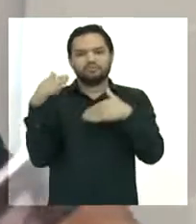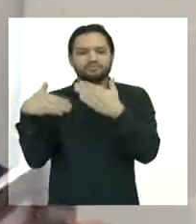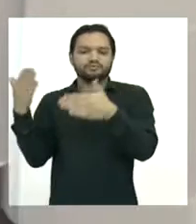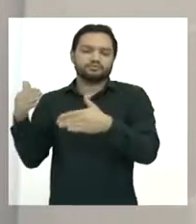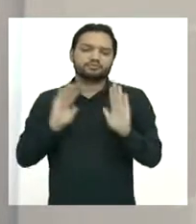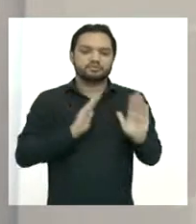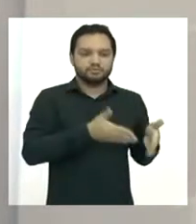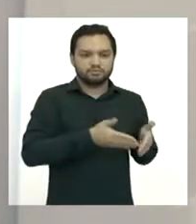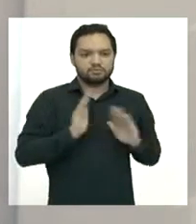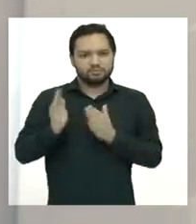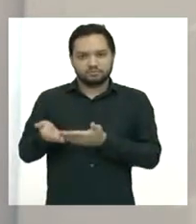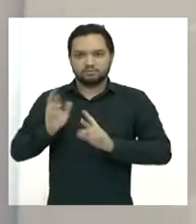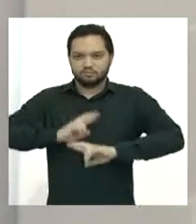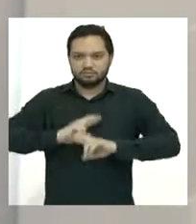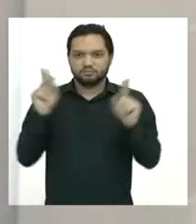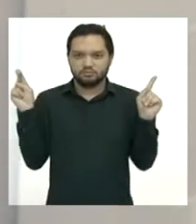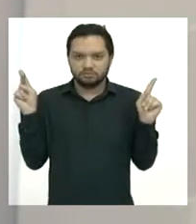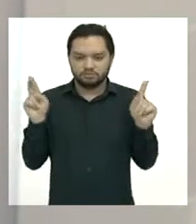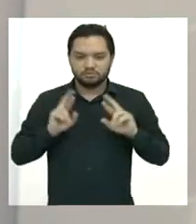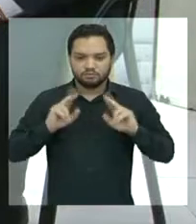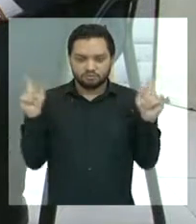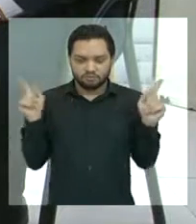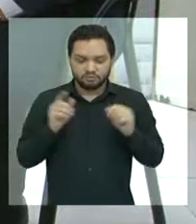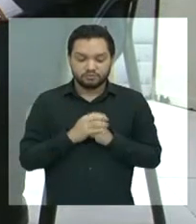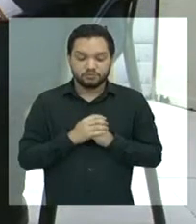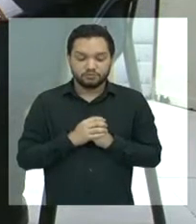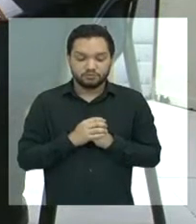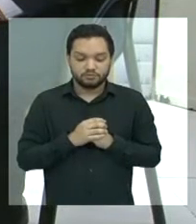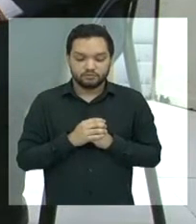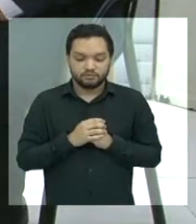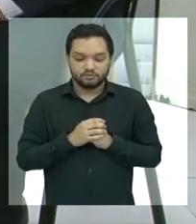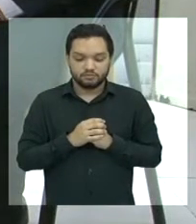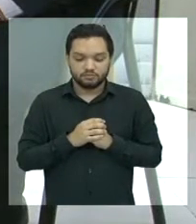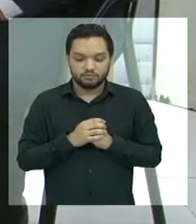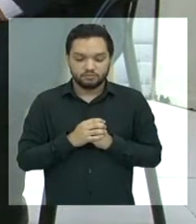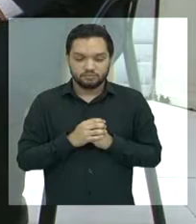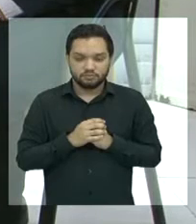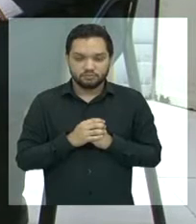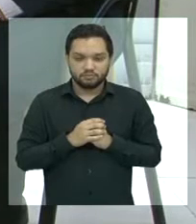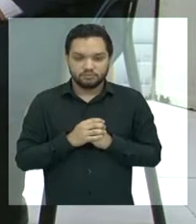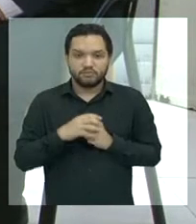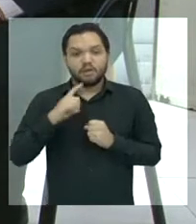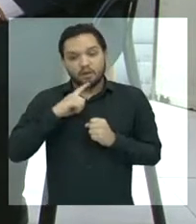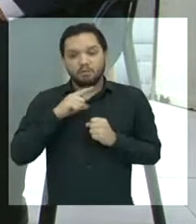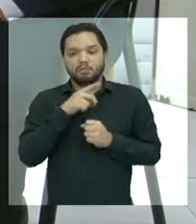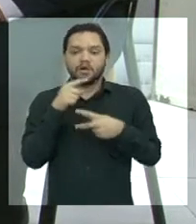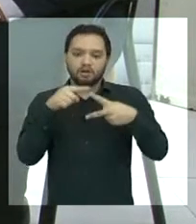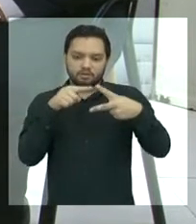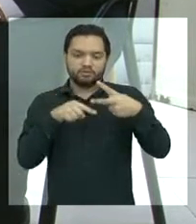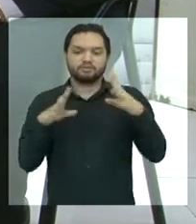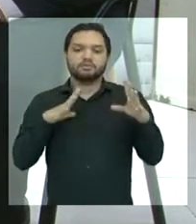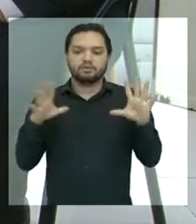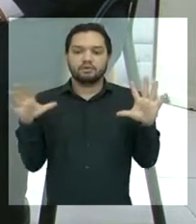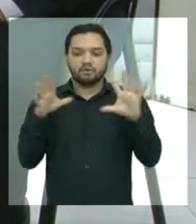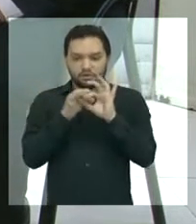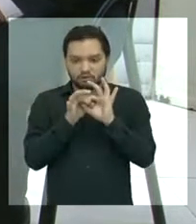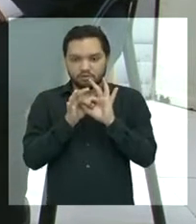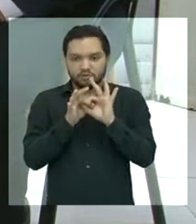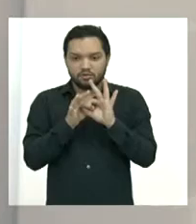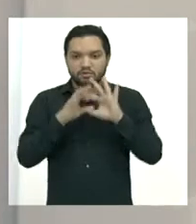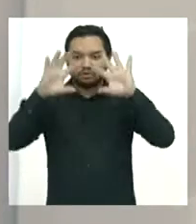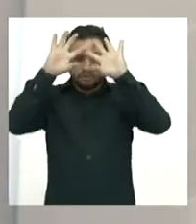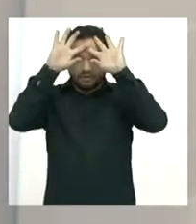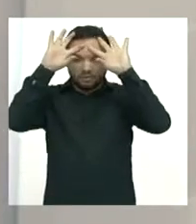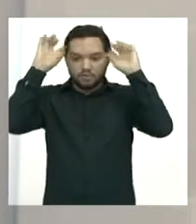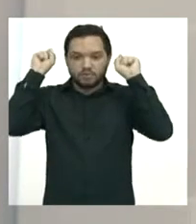para dois âmbitos muito importantes da sociedade. Mas, no final, elas estão unidas? Elas estão unidas por um conselho,